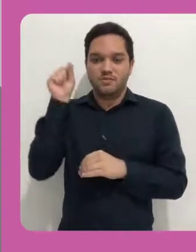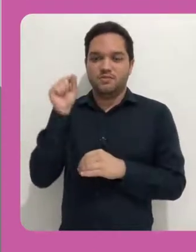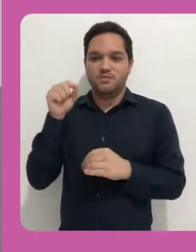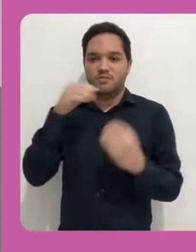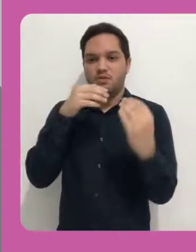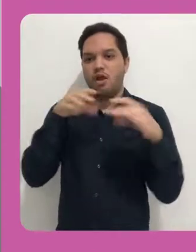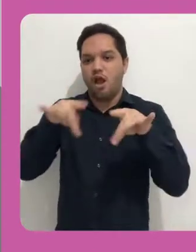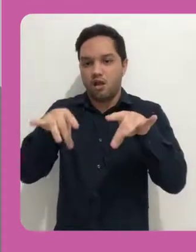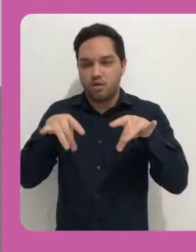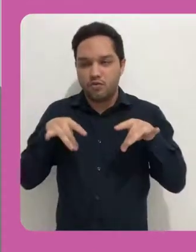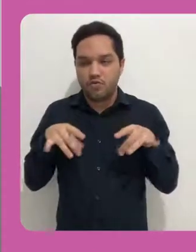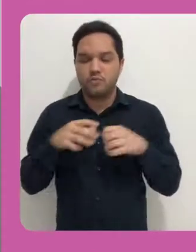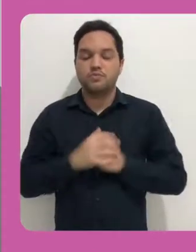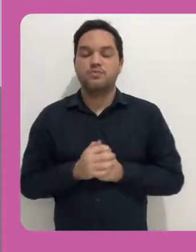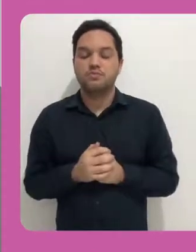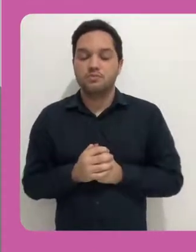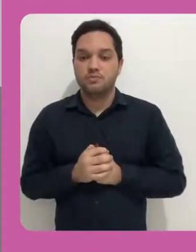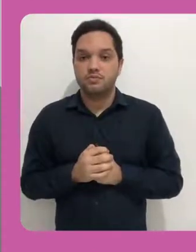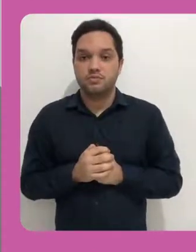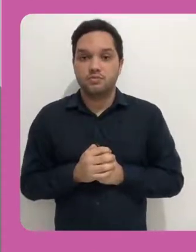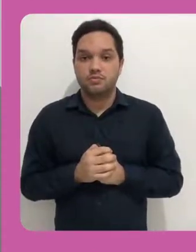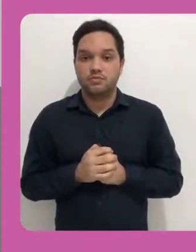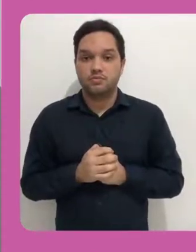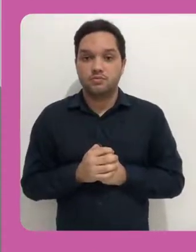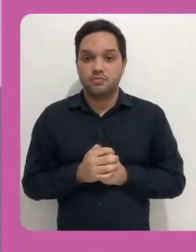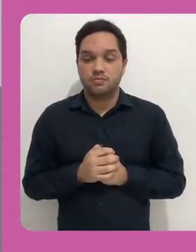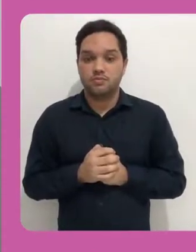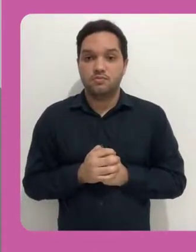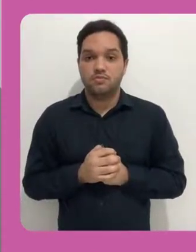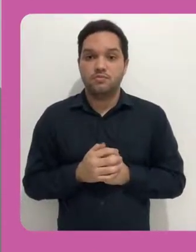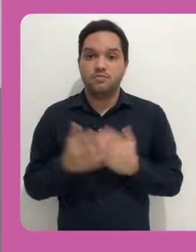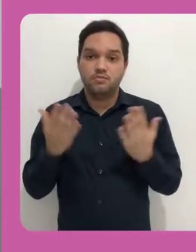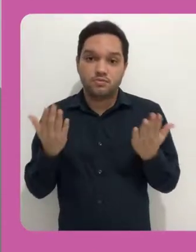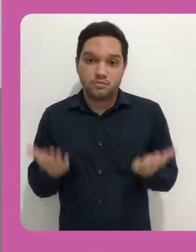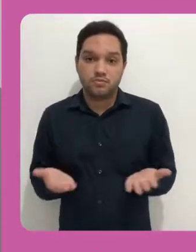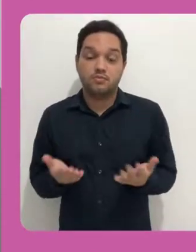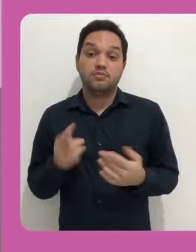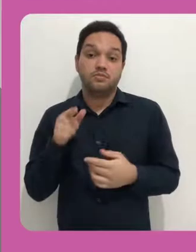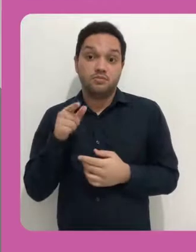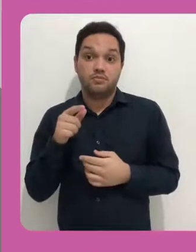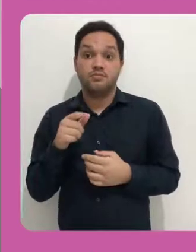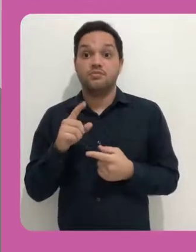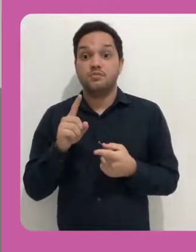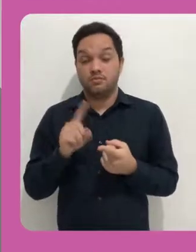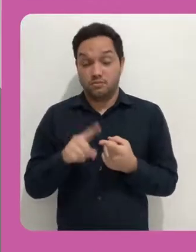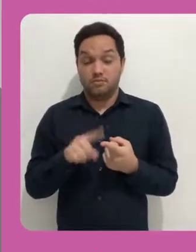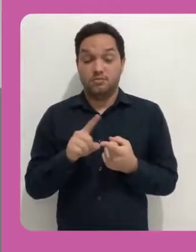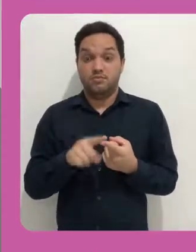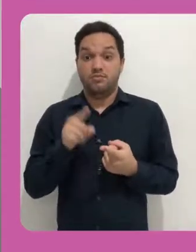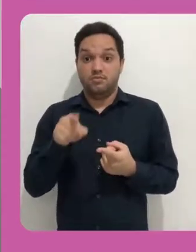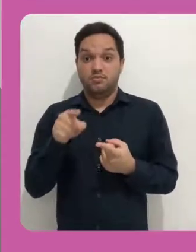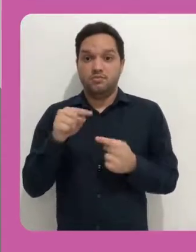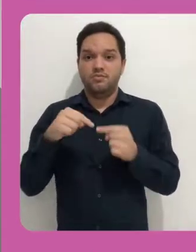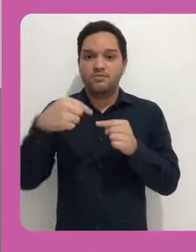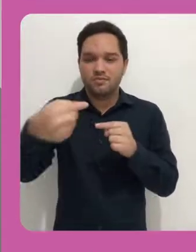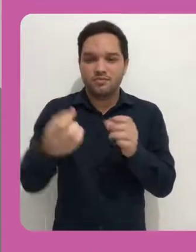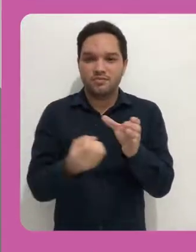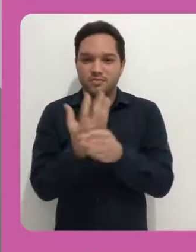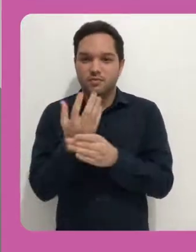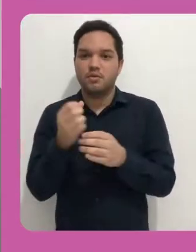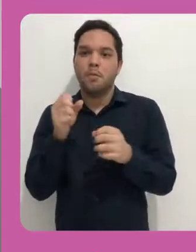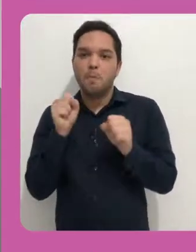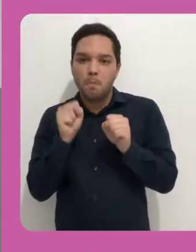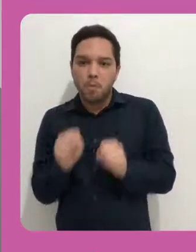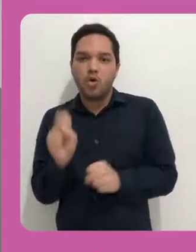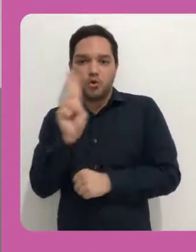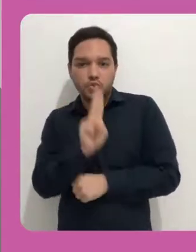Uma opção importante. Ah, e é por aqui, ó. Depois de criar, você vai navegando por esse espaço aqui em cima. Tá